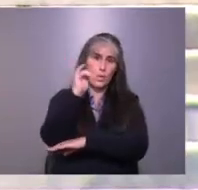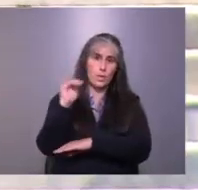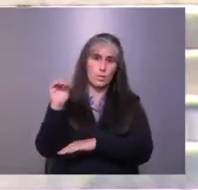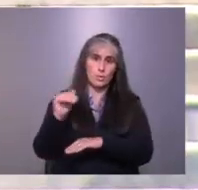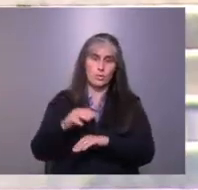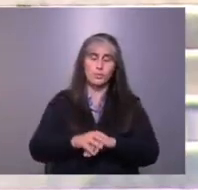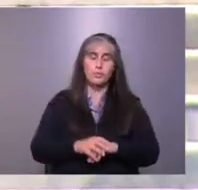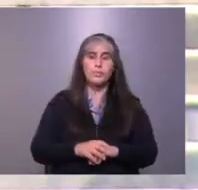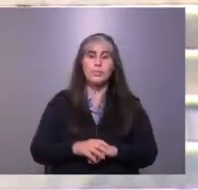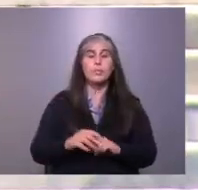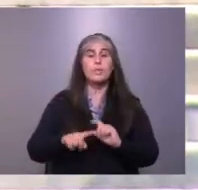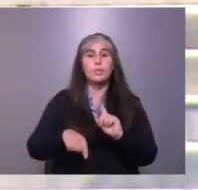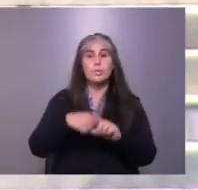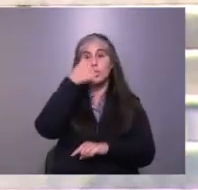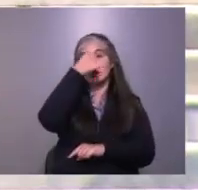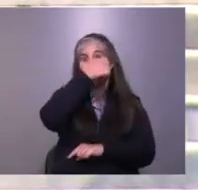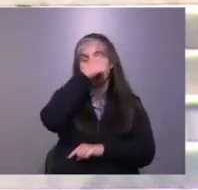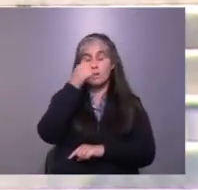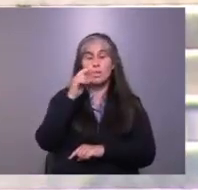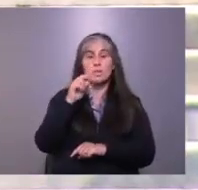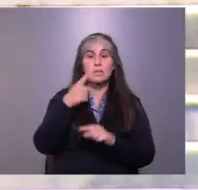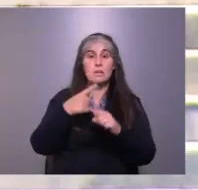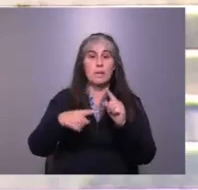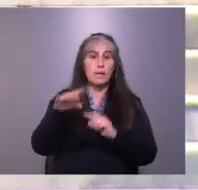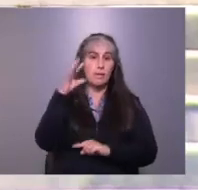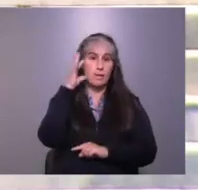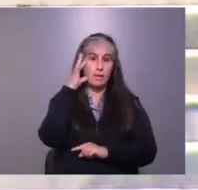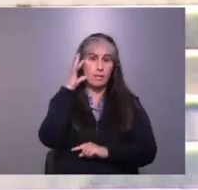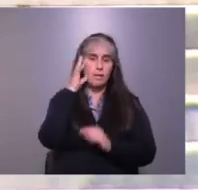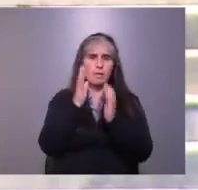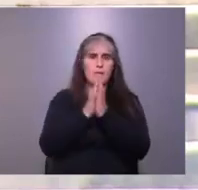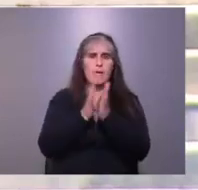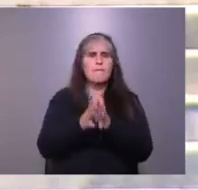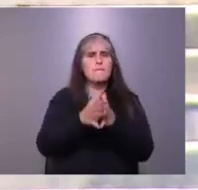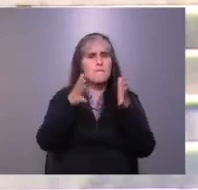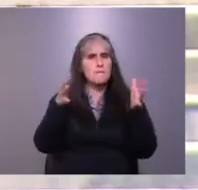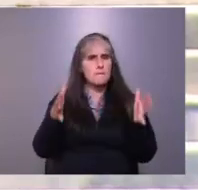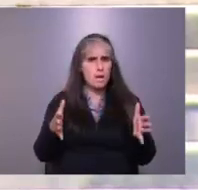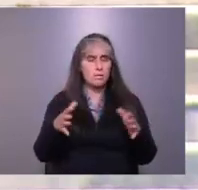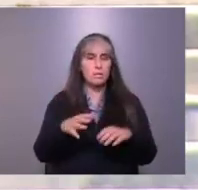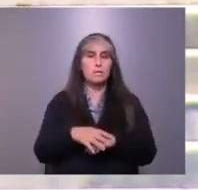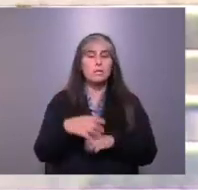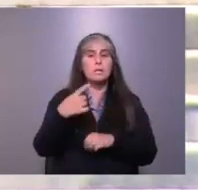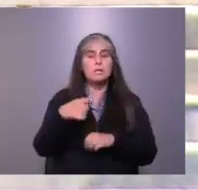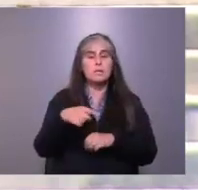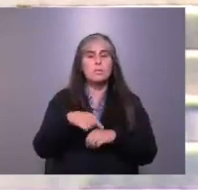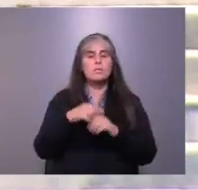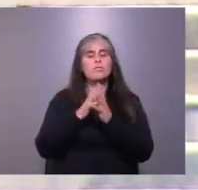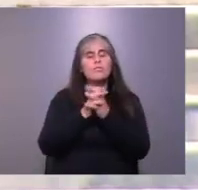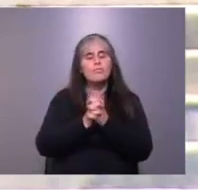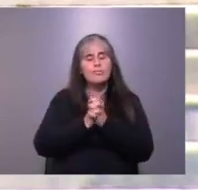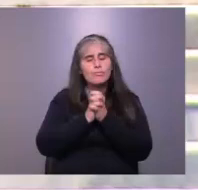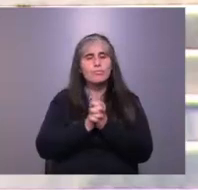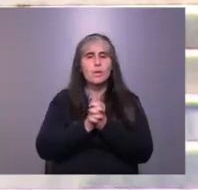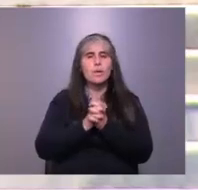às 15h30, na Basílica de Nossa Senhora do Rosário, teremos um momento orante, Cantar